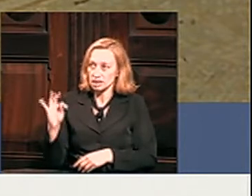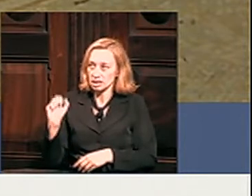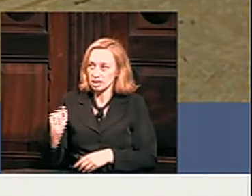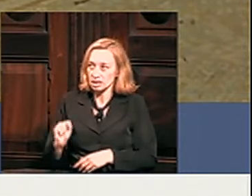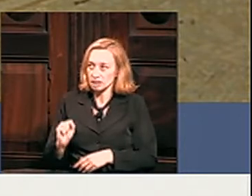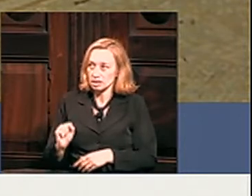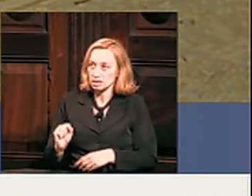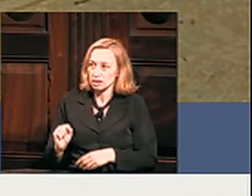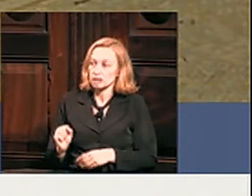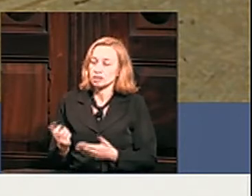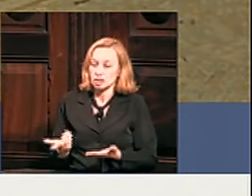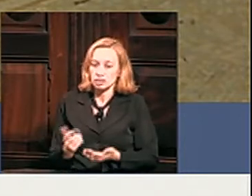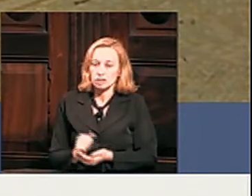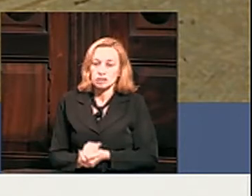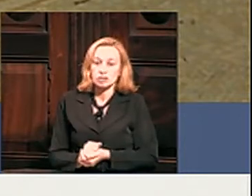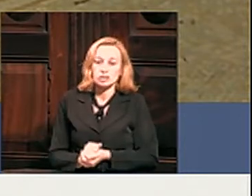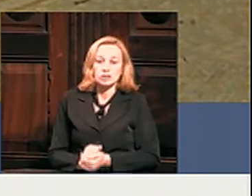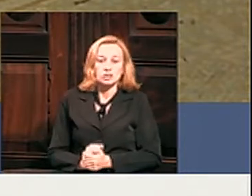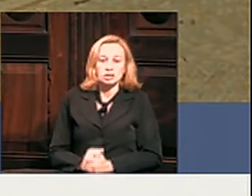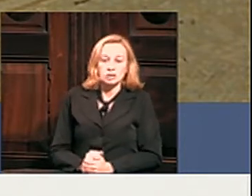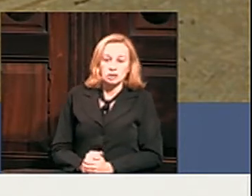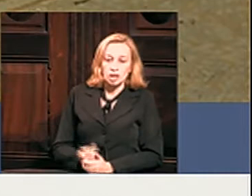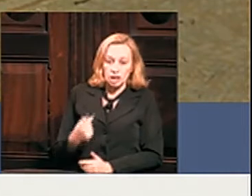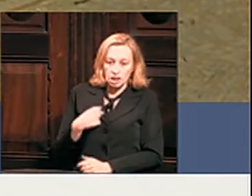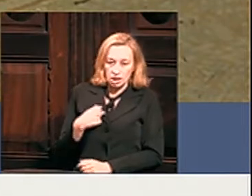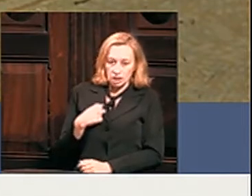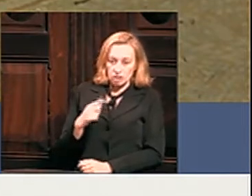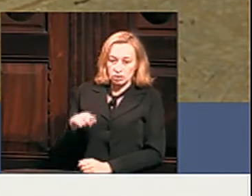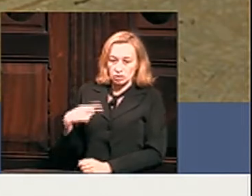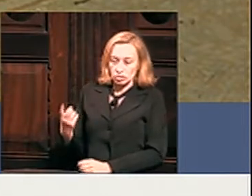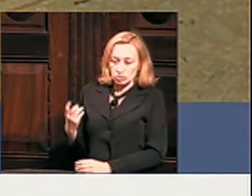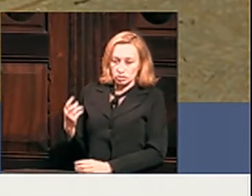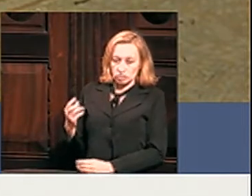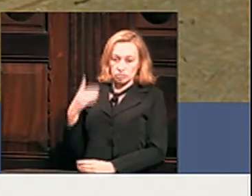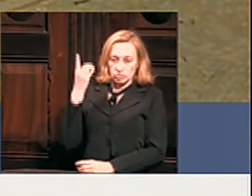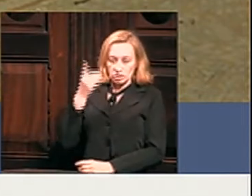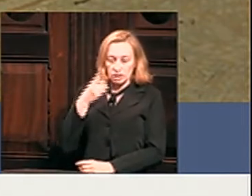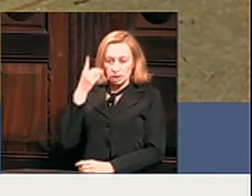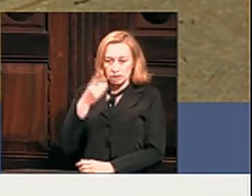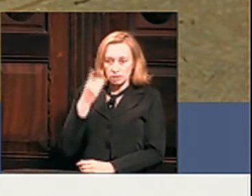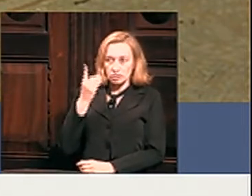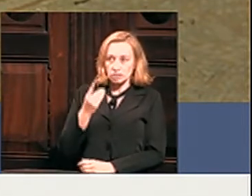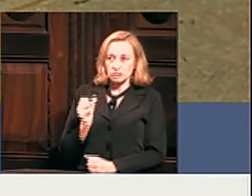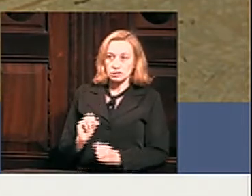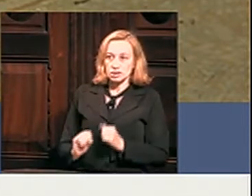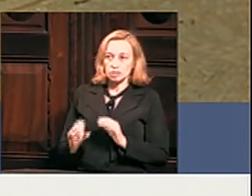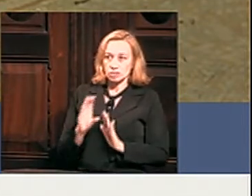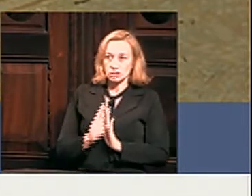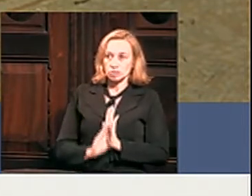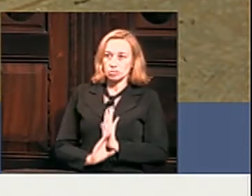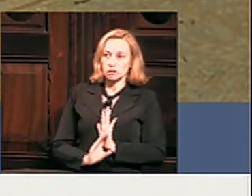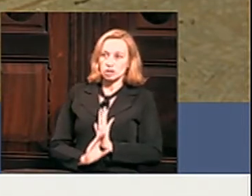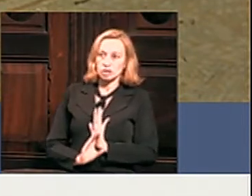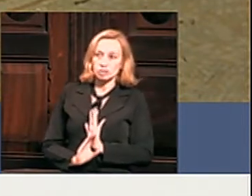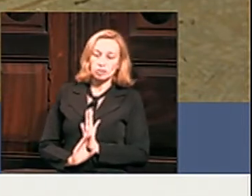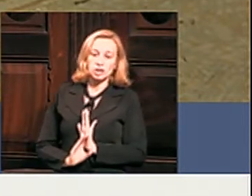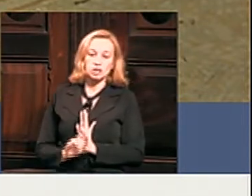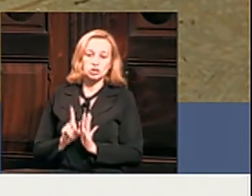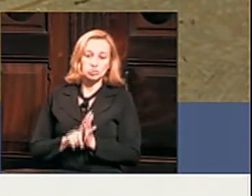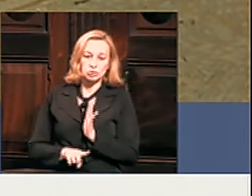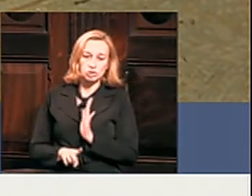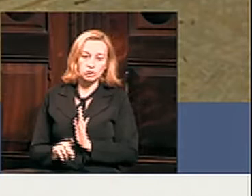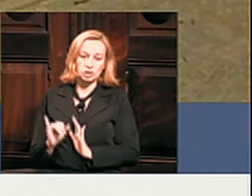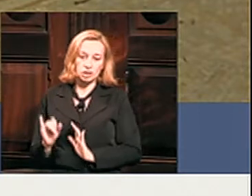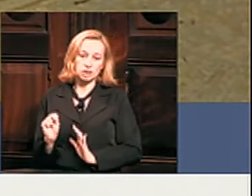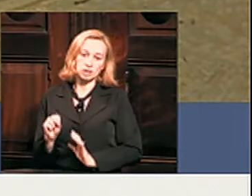da sua tributação de ICMS. Eu e vários deputados fizemos emendas para a redução do ICMS no gás